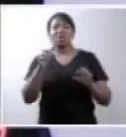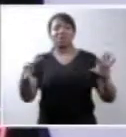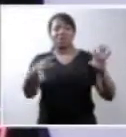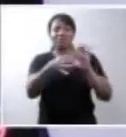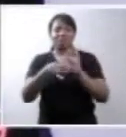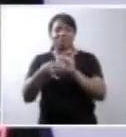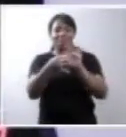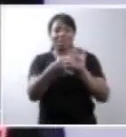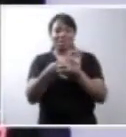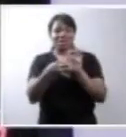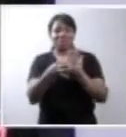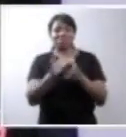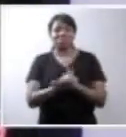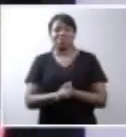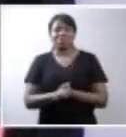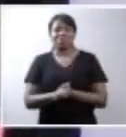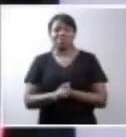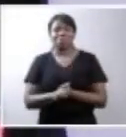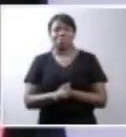integram.